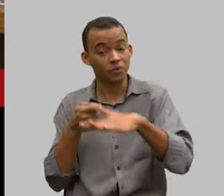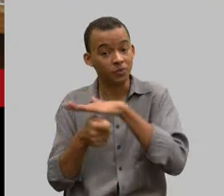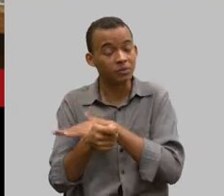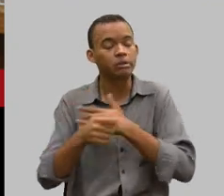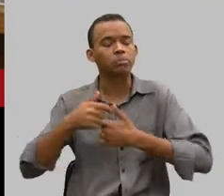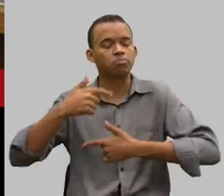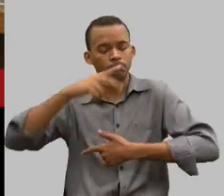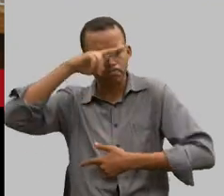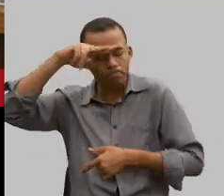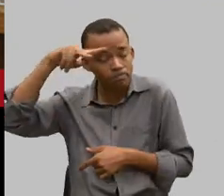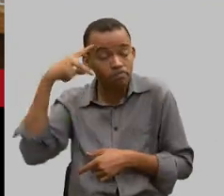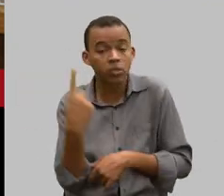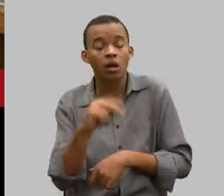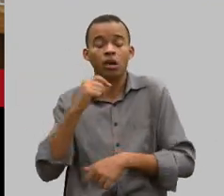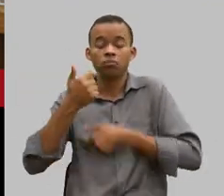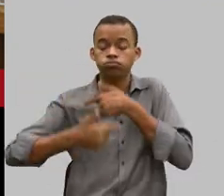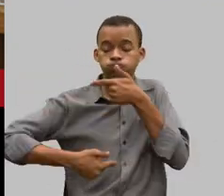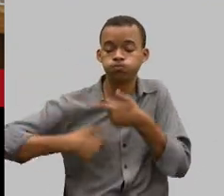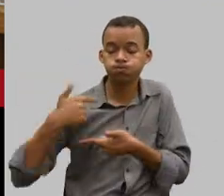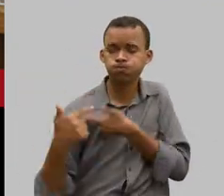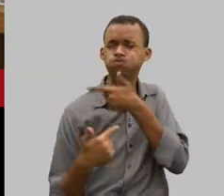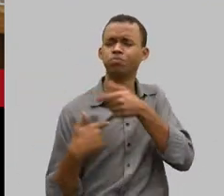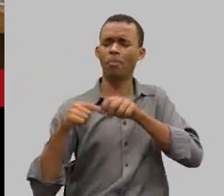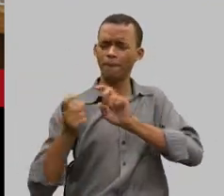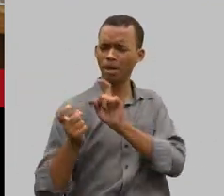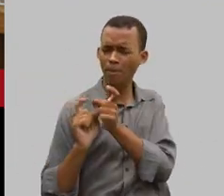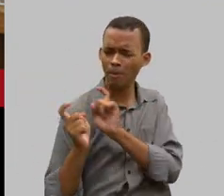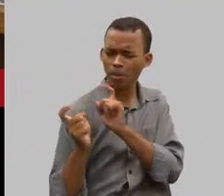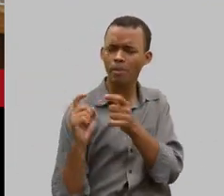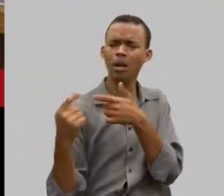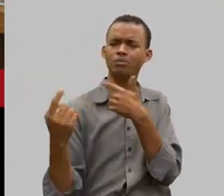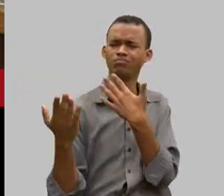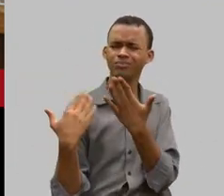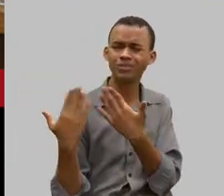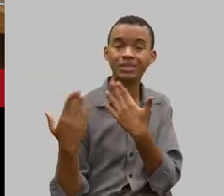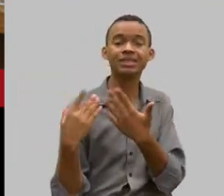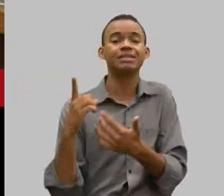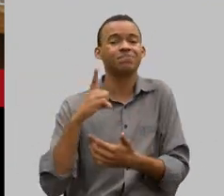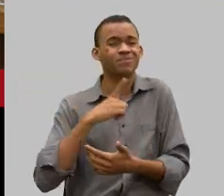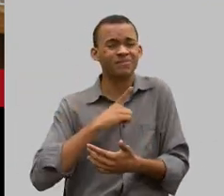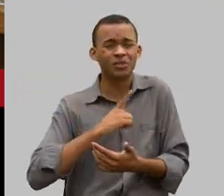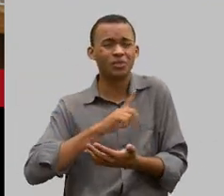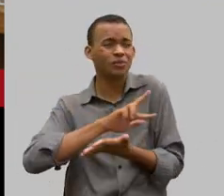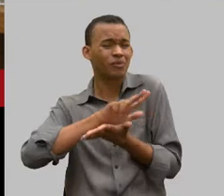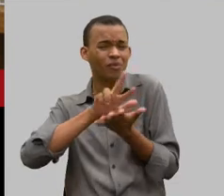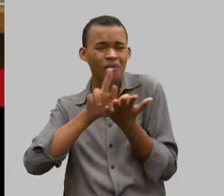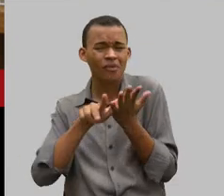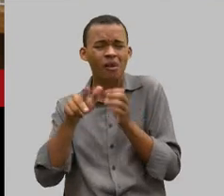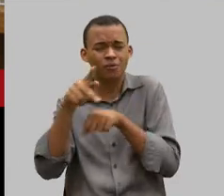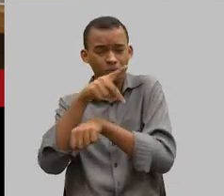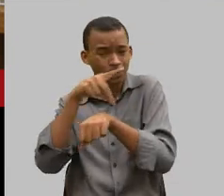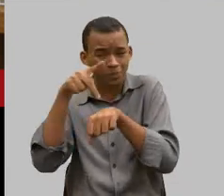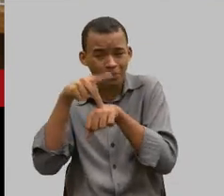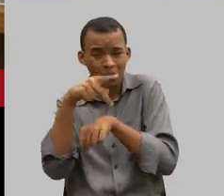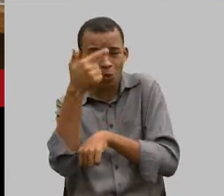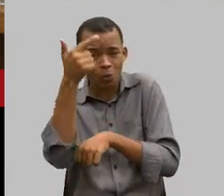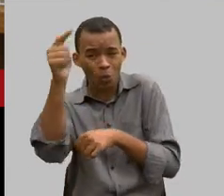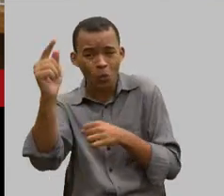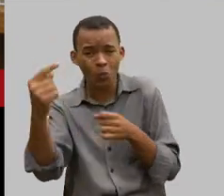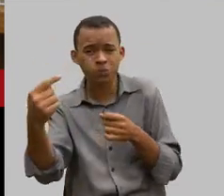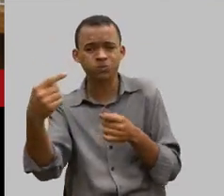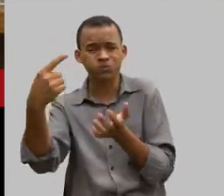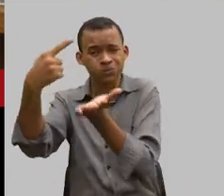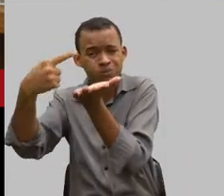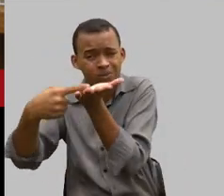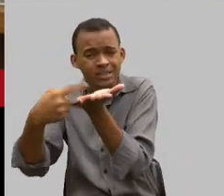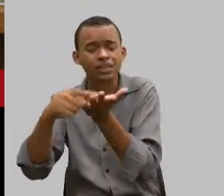muitas reuniões são muitas negociações tem toda uma diplomacia no trato internacional a gente visita